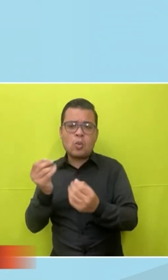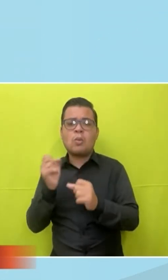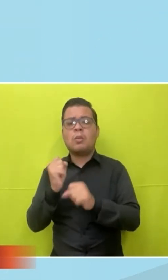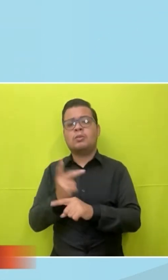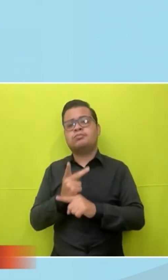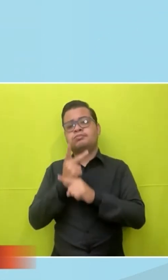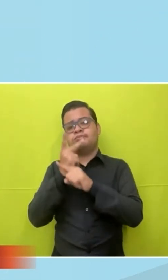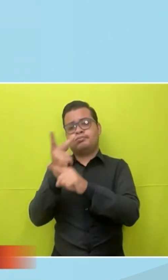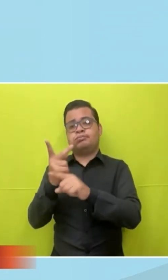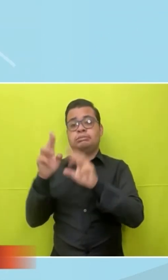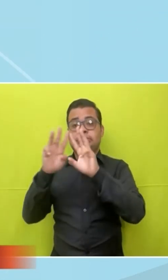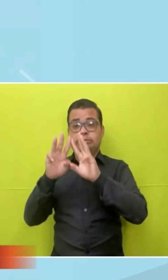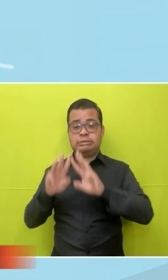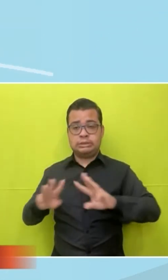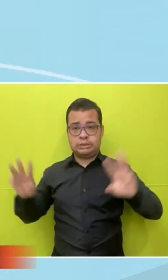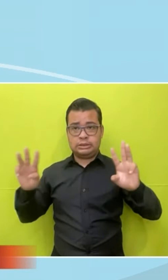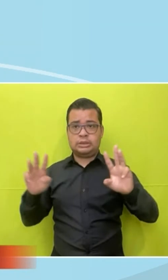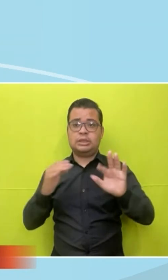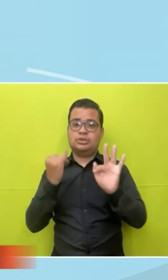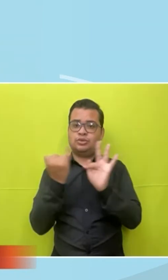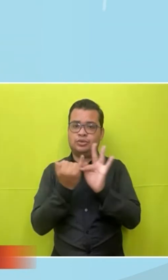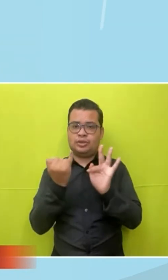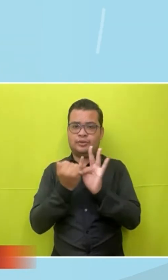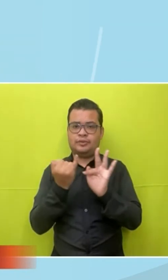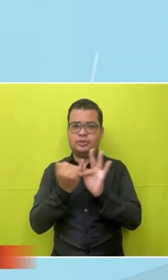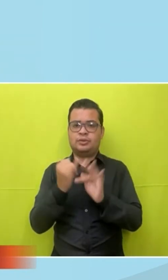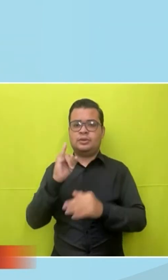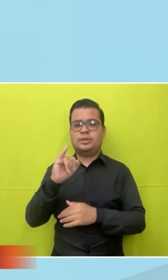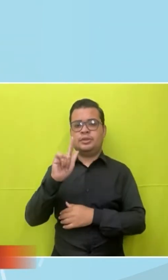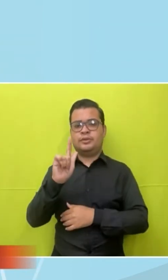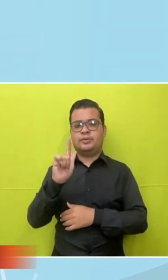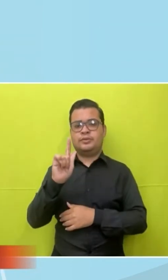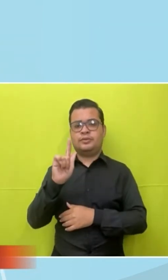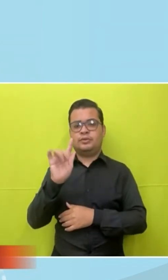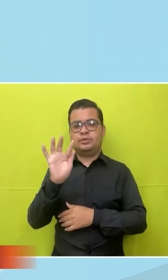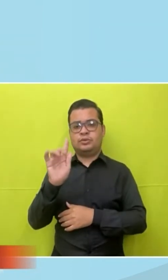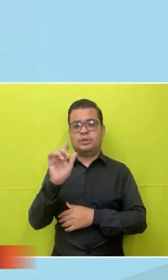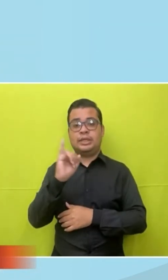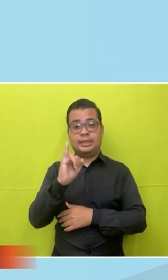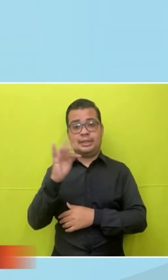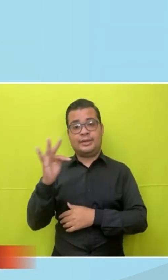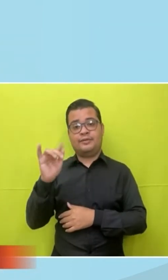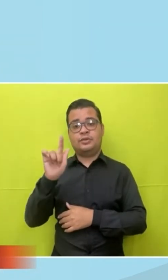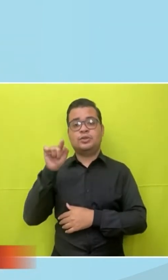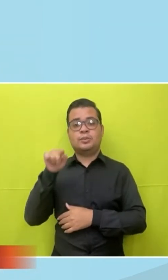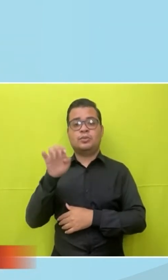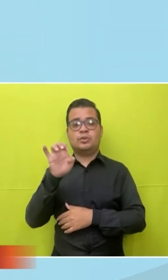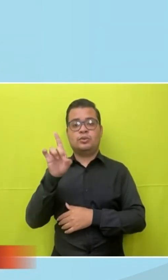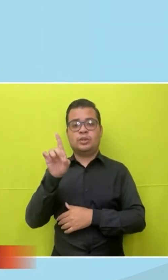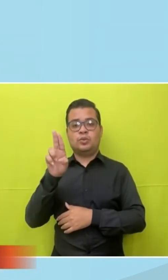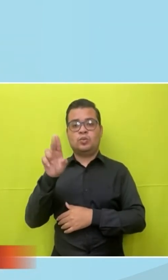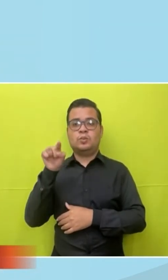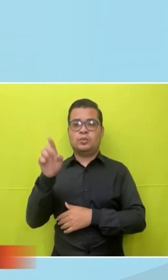também lá no site do IFG. Vou repetir aqui para você, ifg.edu.br.